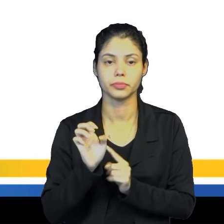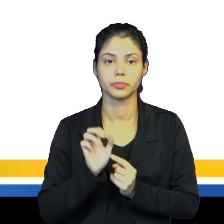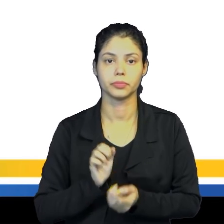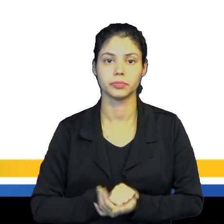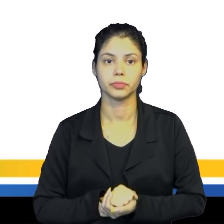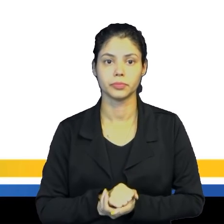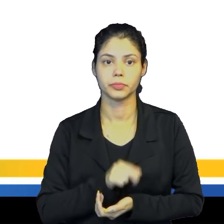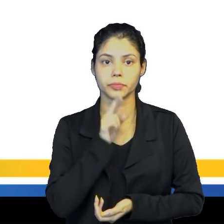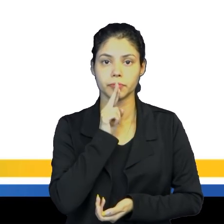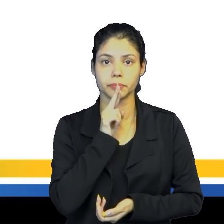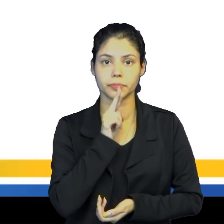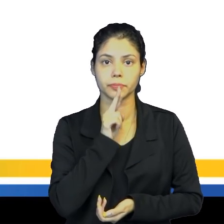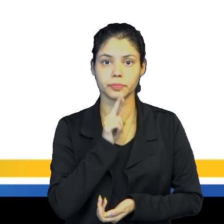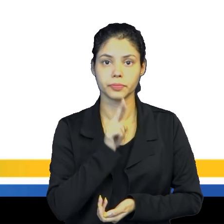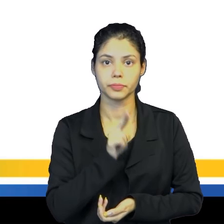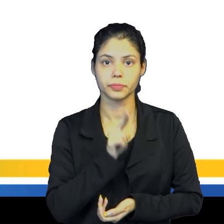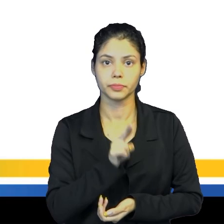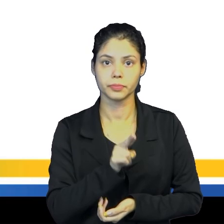Pensando um pouquinho na resposta.